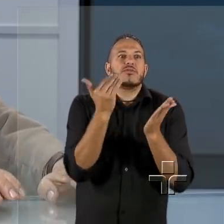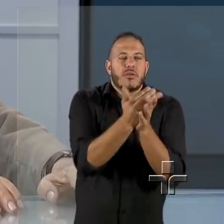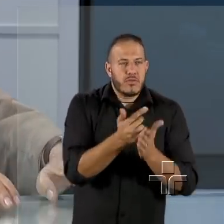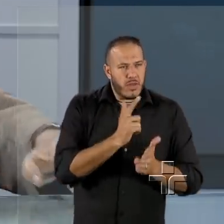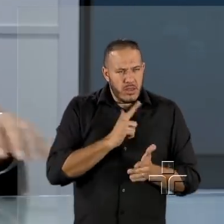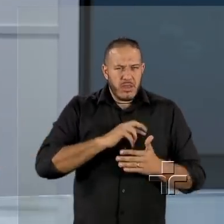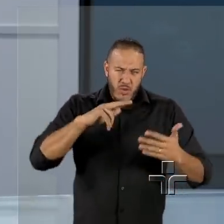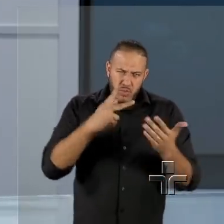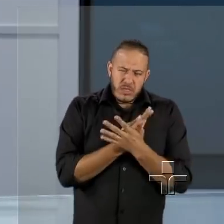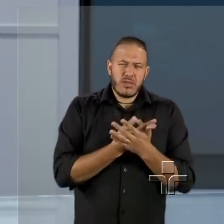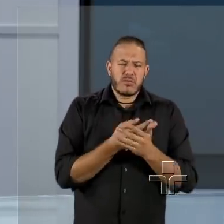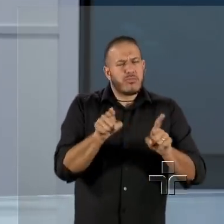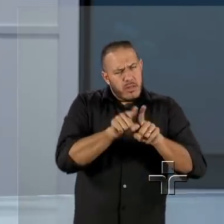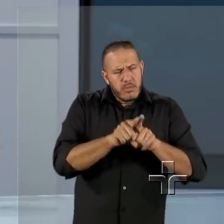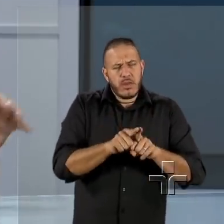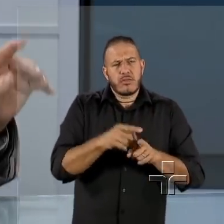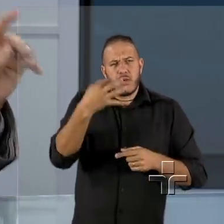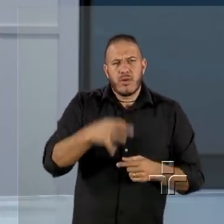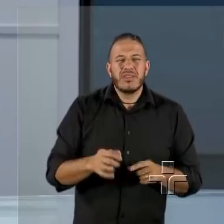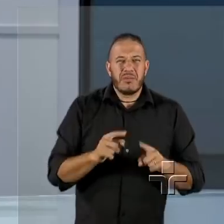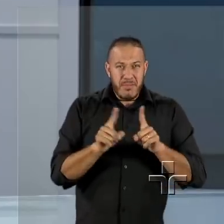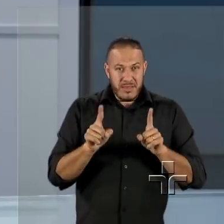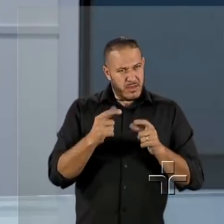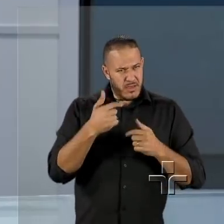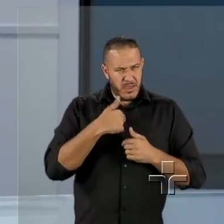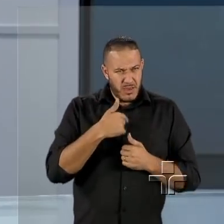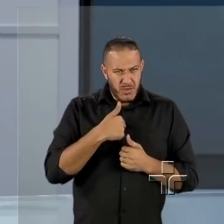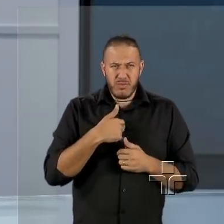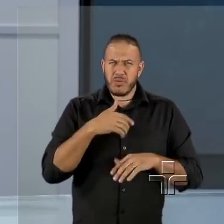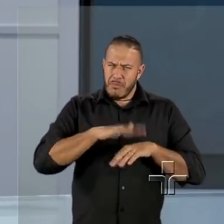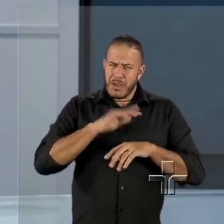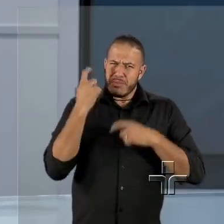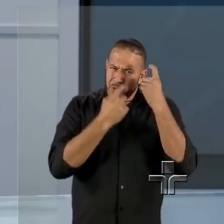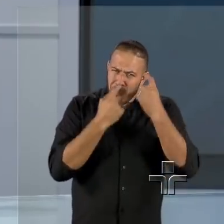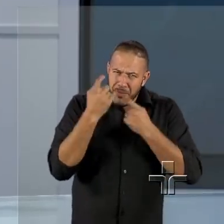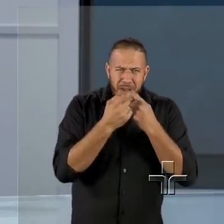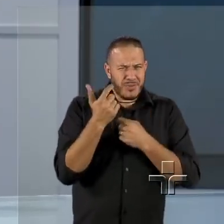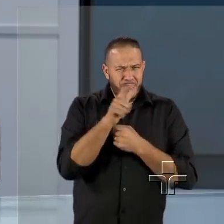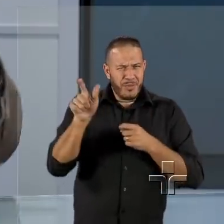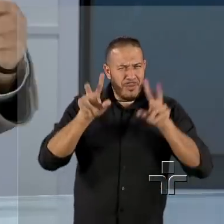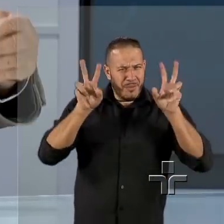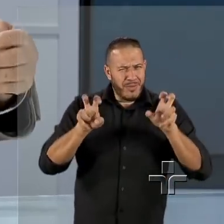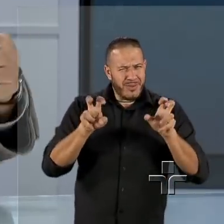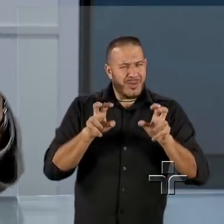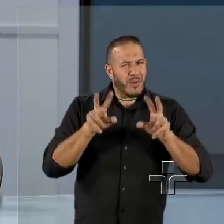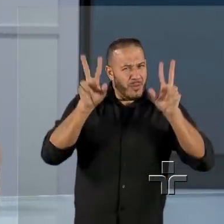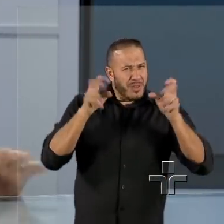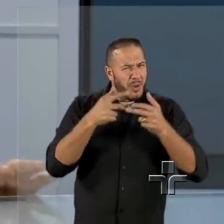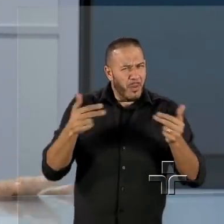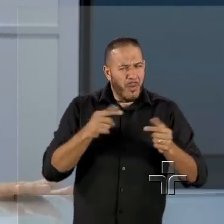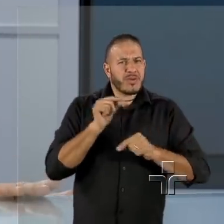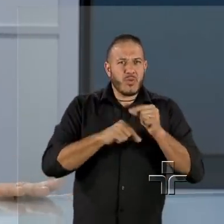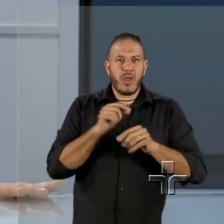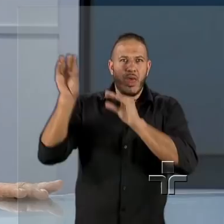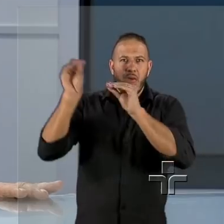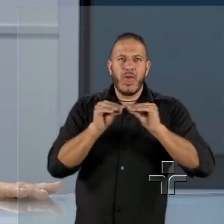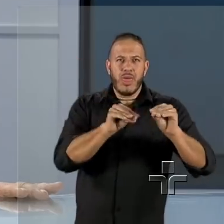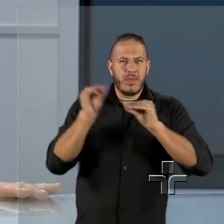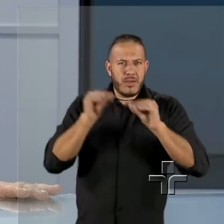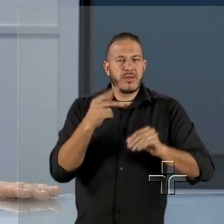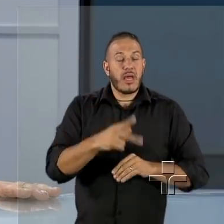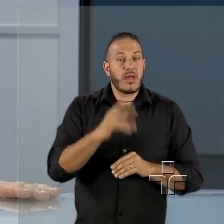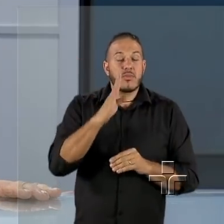imigração. Então, o tema humanitário, a crise moral, está inserida numa estrutura diferente do passado. E os países tendem a se fechar e